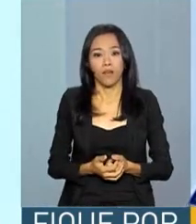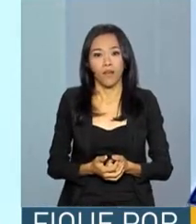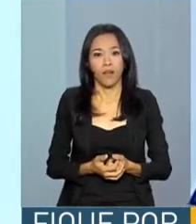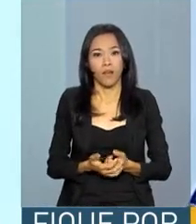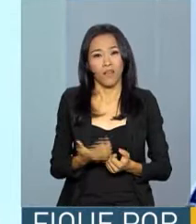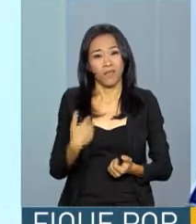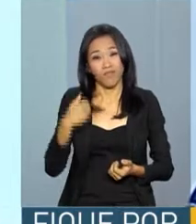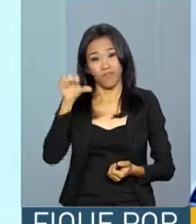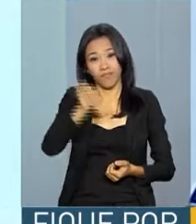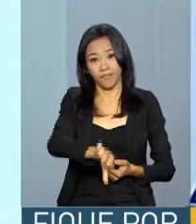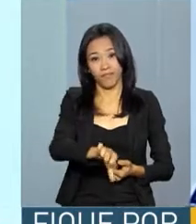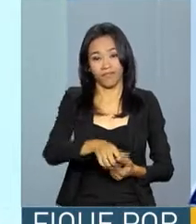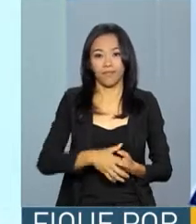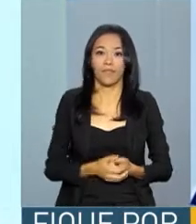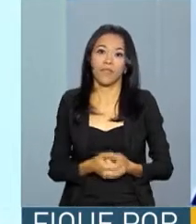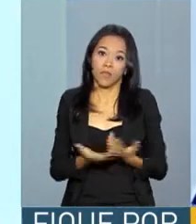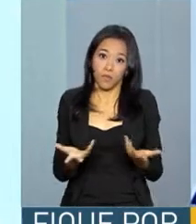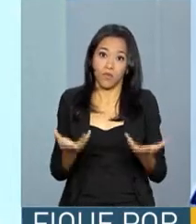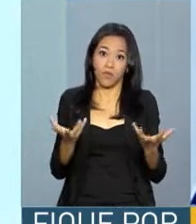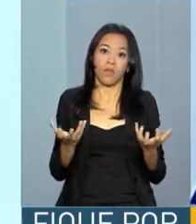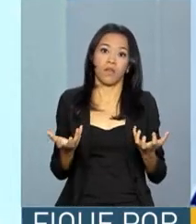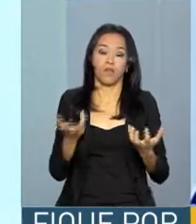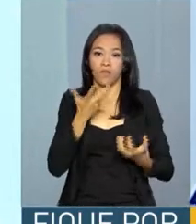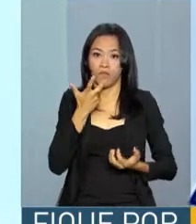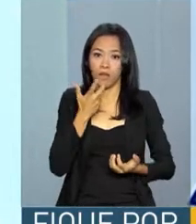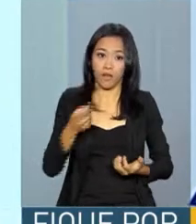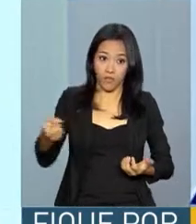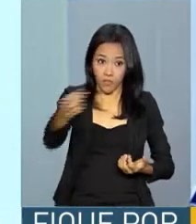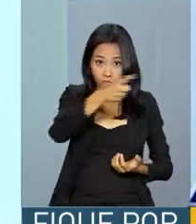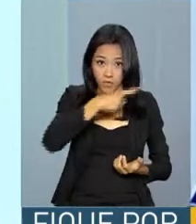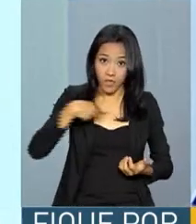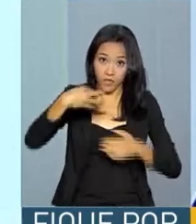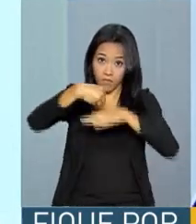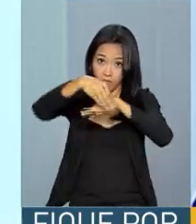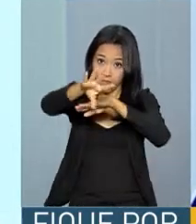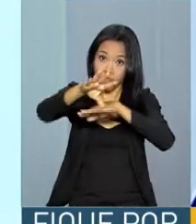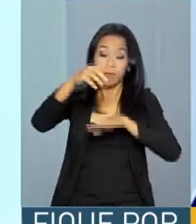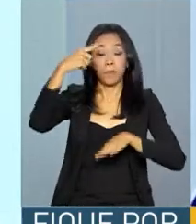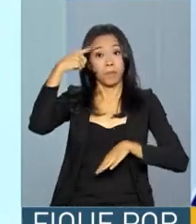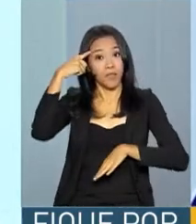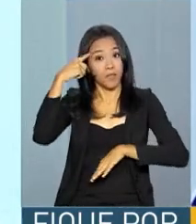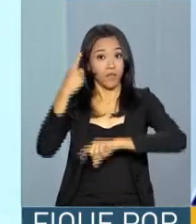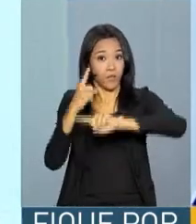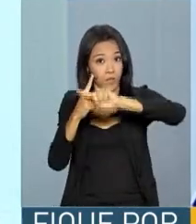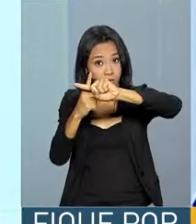ao buraco, né? Então, eu quero transmitir uma dose de muito otimismo.